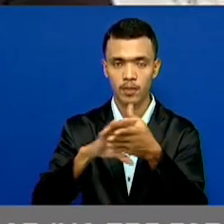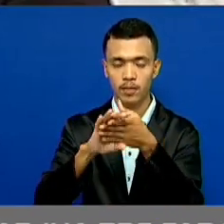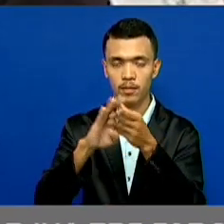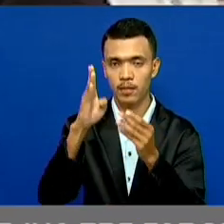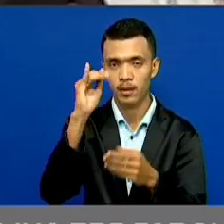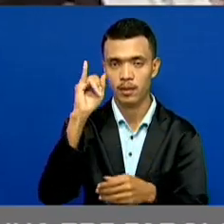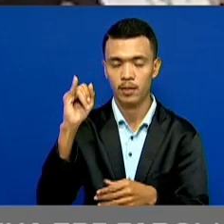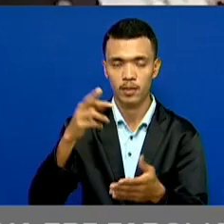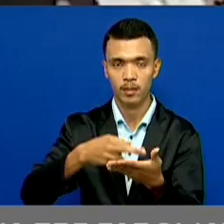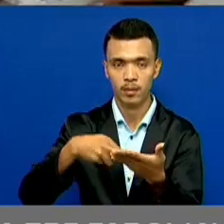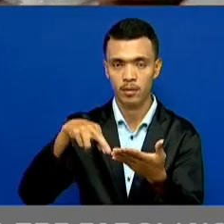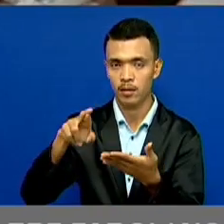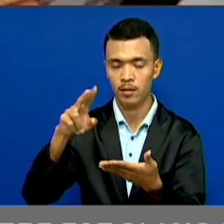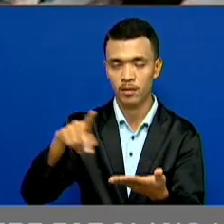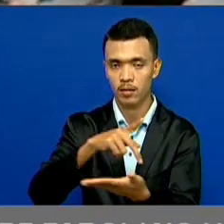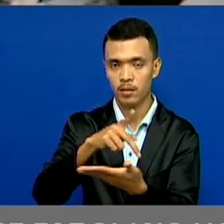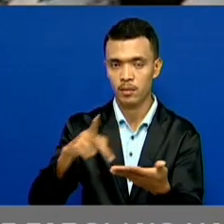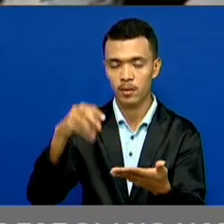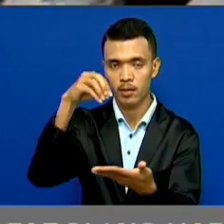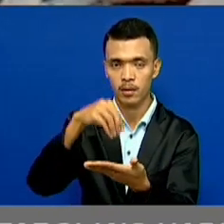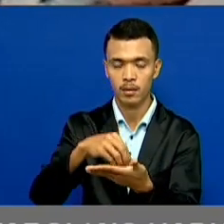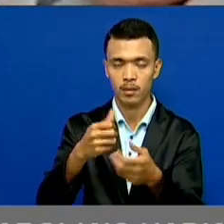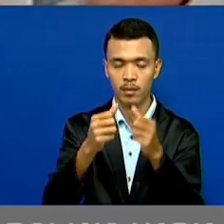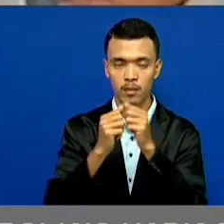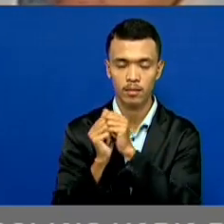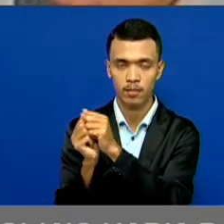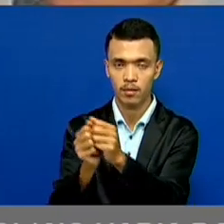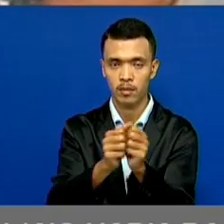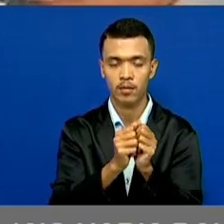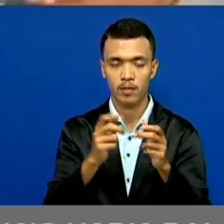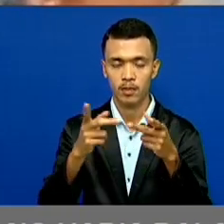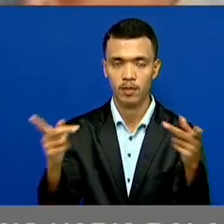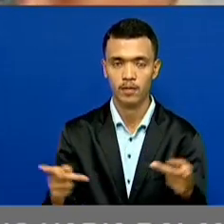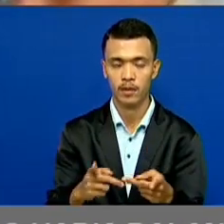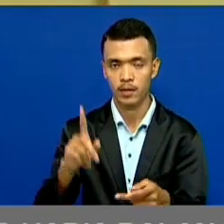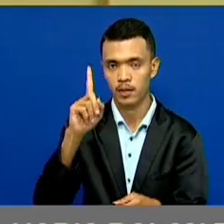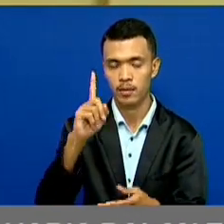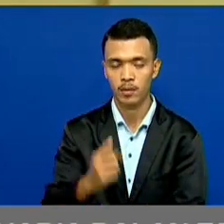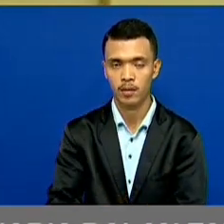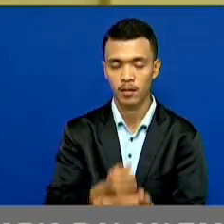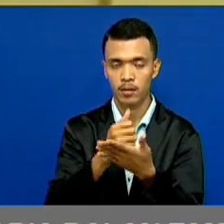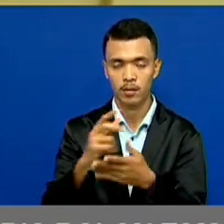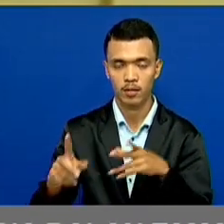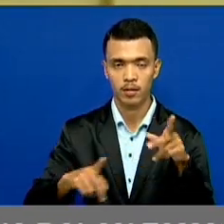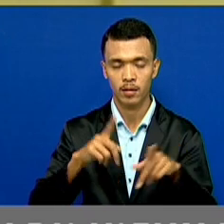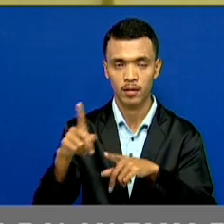no Registro Criminal, se tal hamuto que refatem ira, não é facilita cidadão. O objetivo